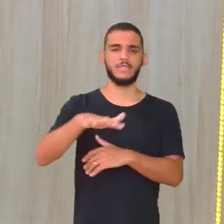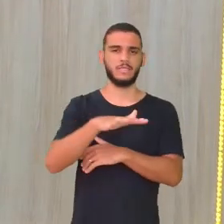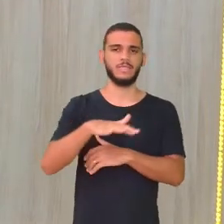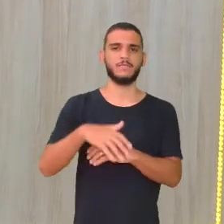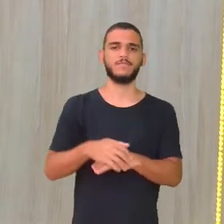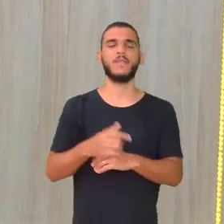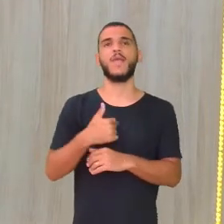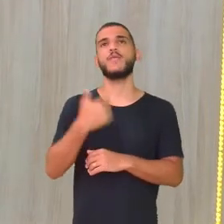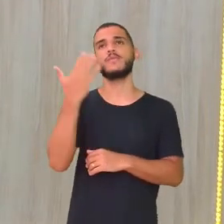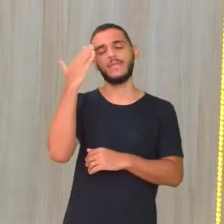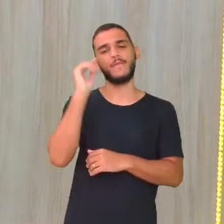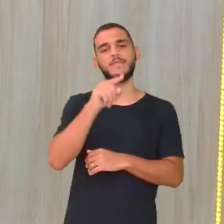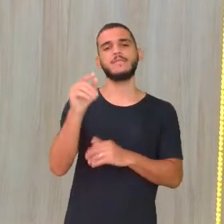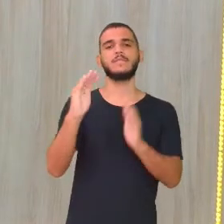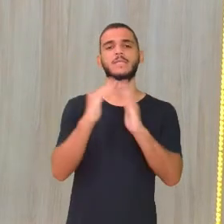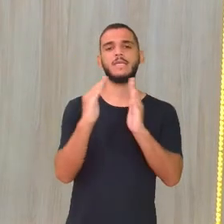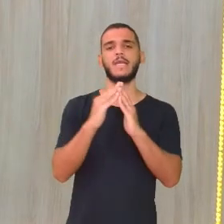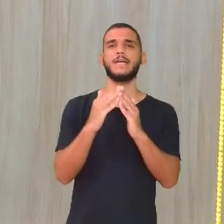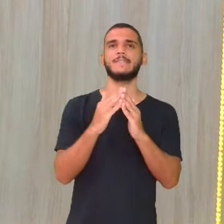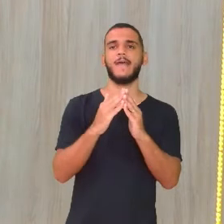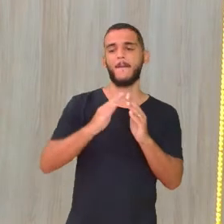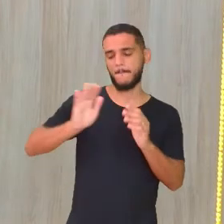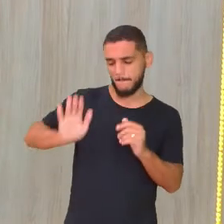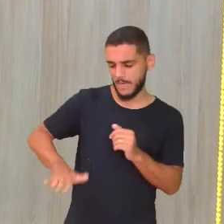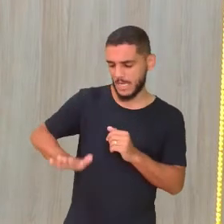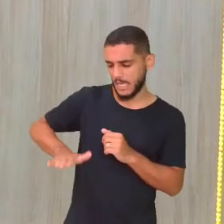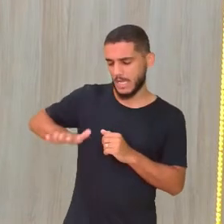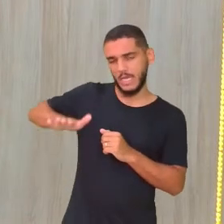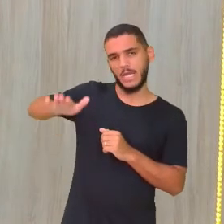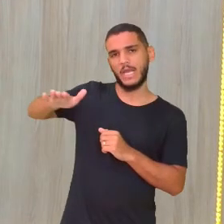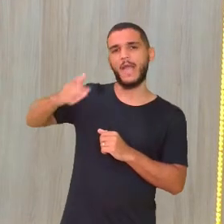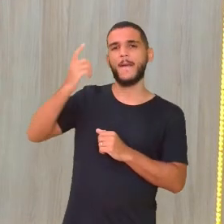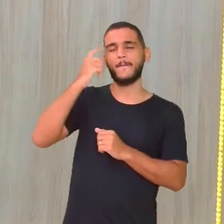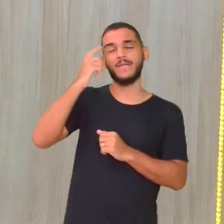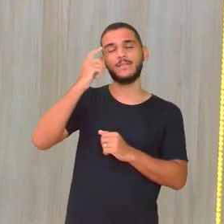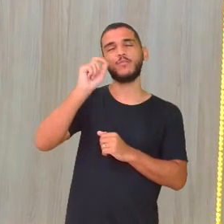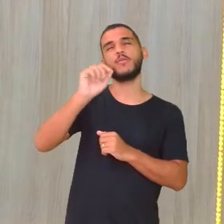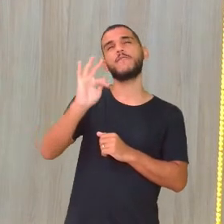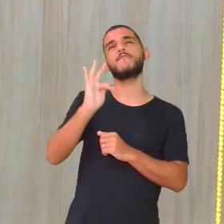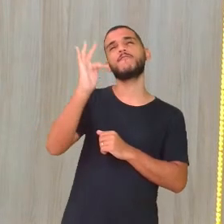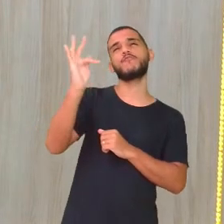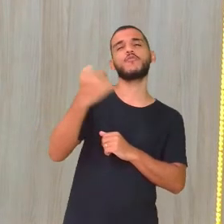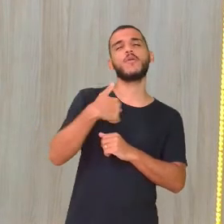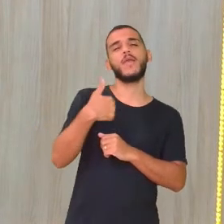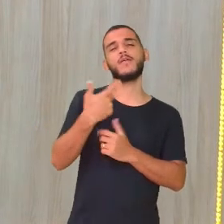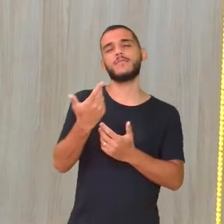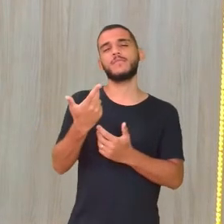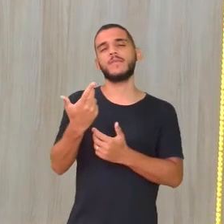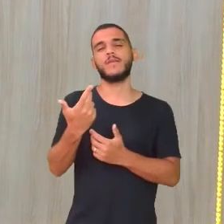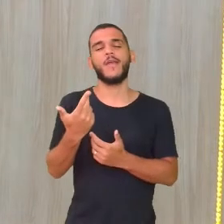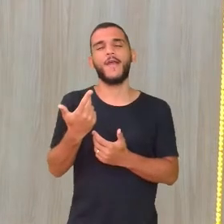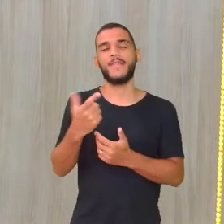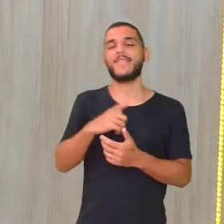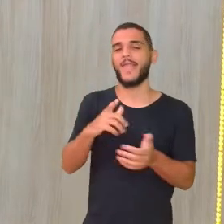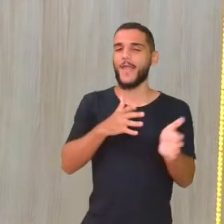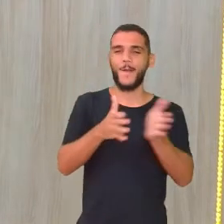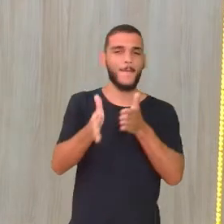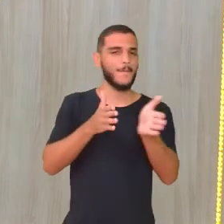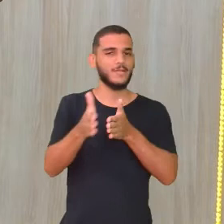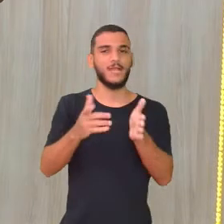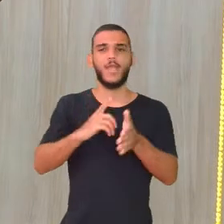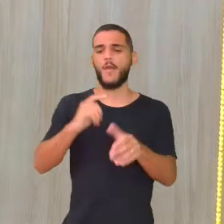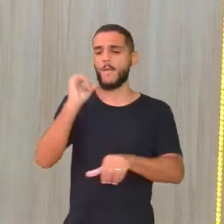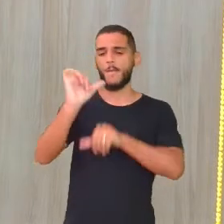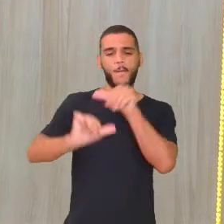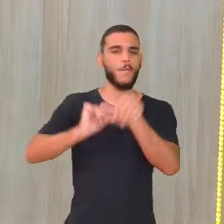sei que vocês aí em casa, desde pequenininhos, pensam o que é que vão ser quando crescer. Quem nunca passou por essa fase, né? Eu mesma mudei